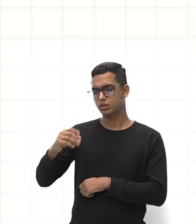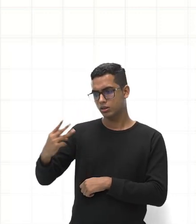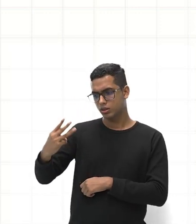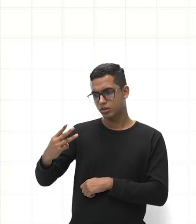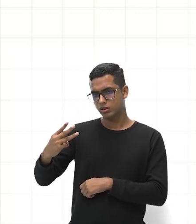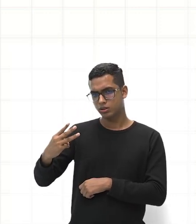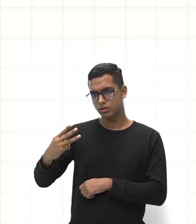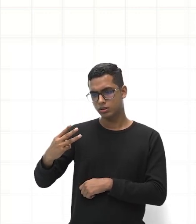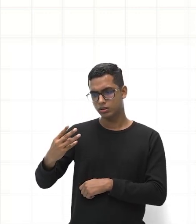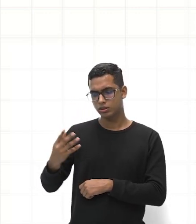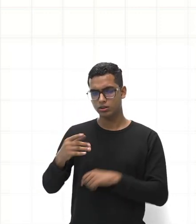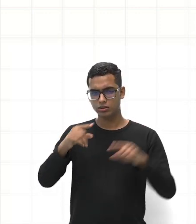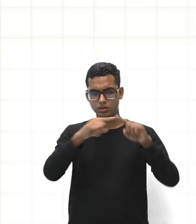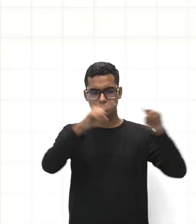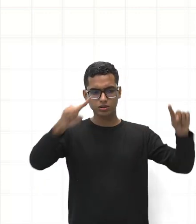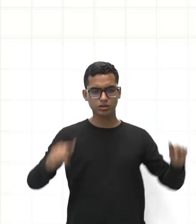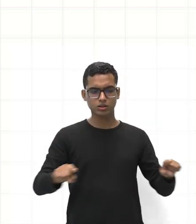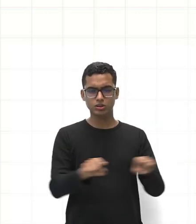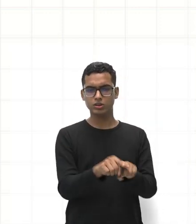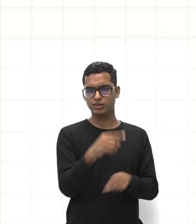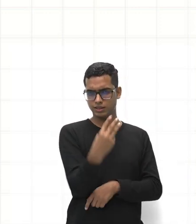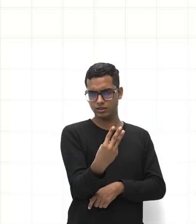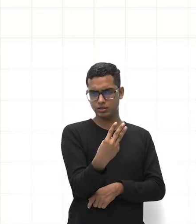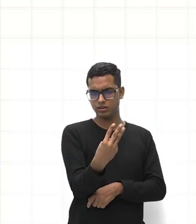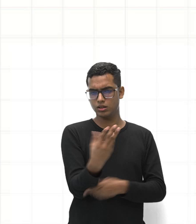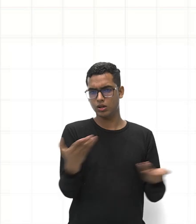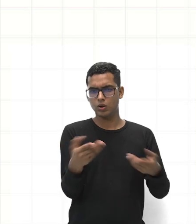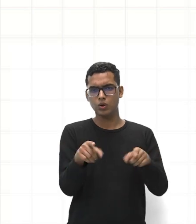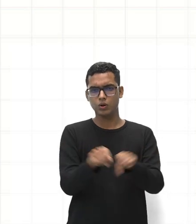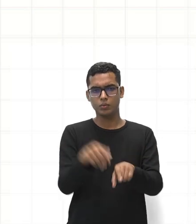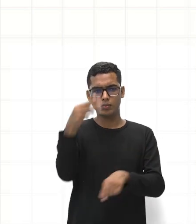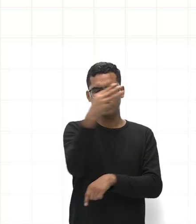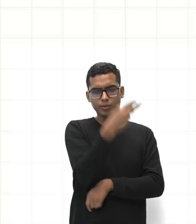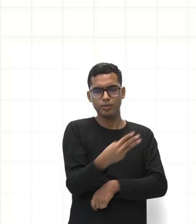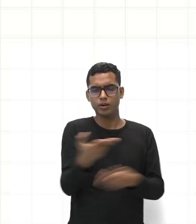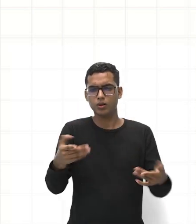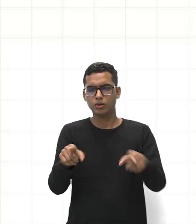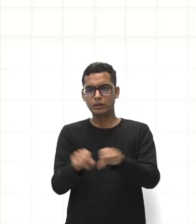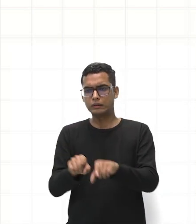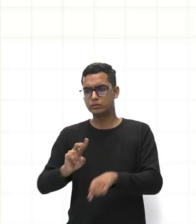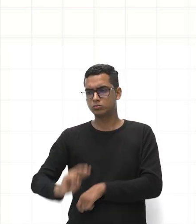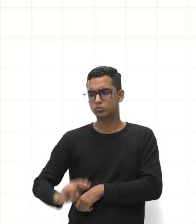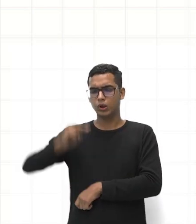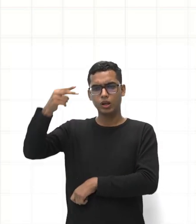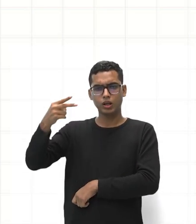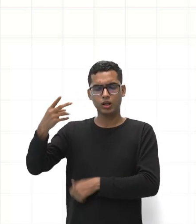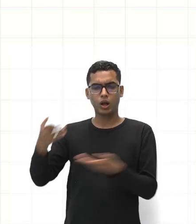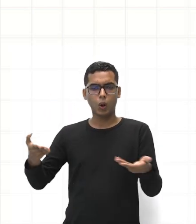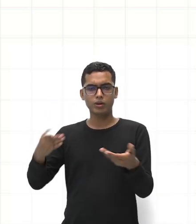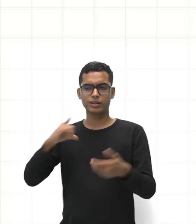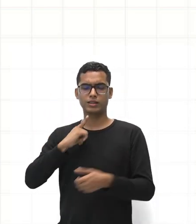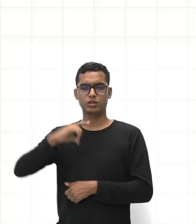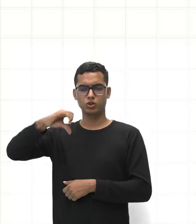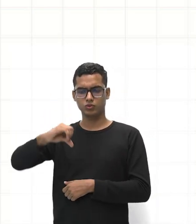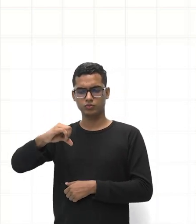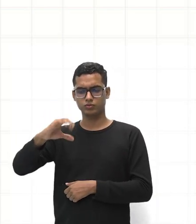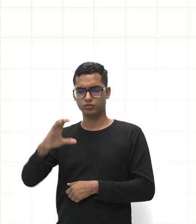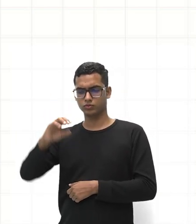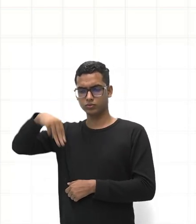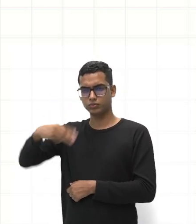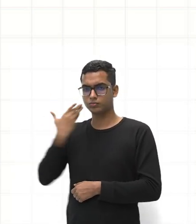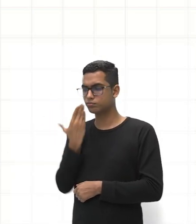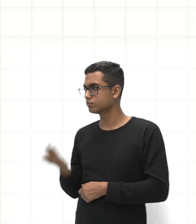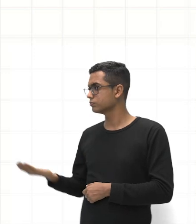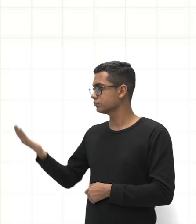Suponhamos que nós temos aqui um quadrado, tá bom? Vamos aceitar que o professor fez um quadrado e que esse quadrado agora ele mede 9 centímetros